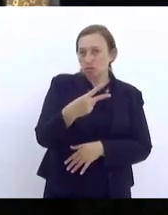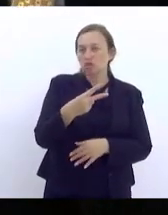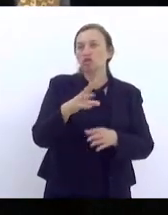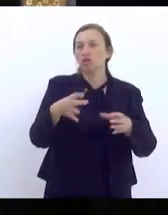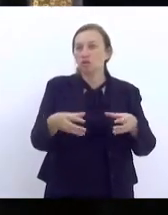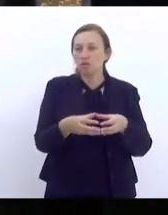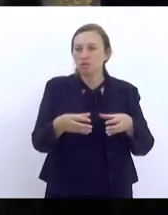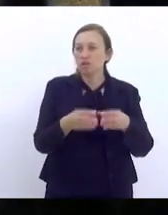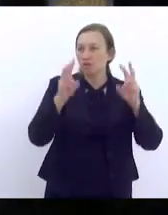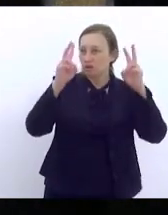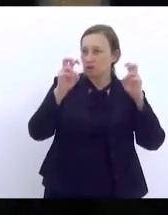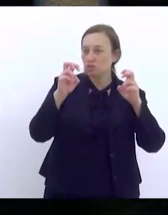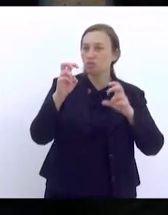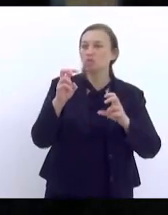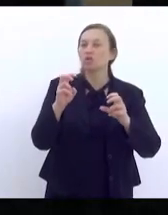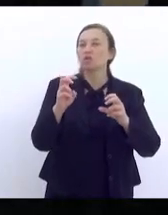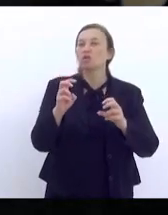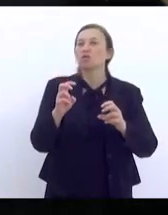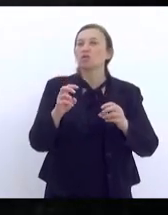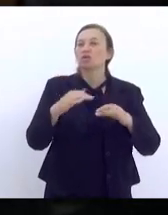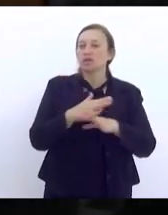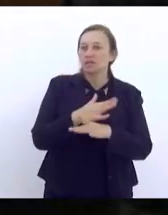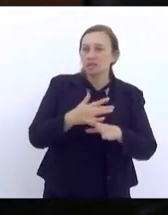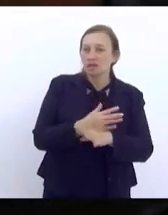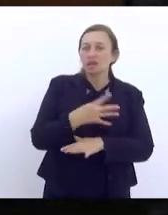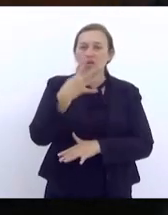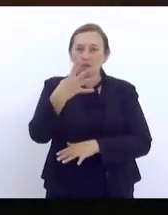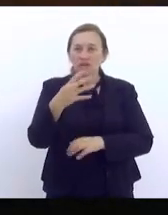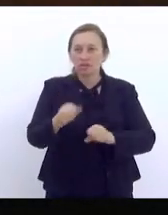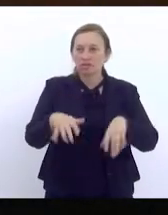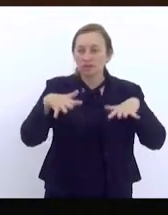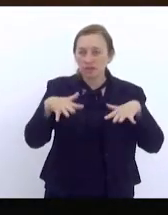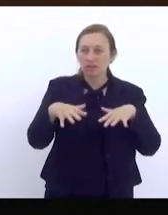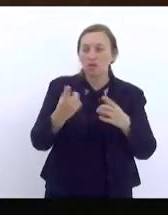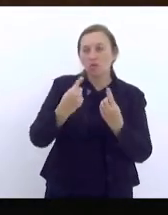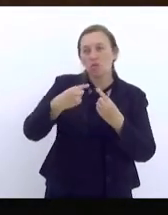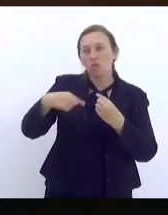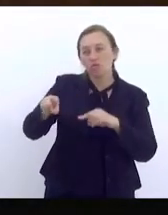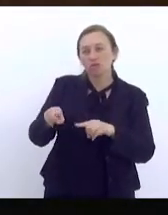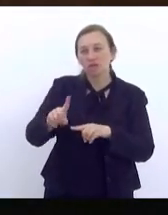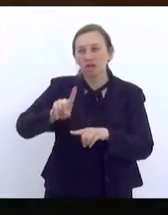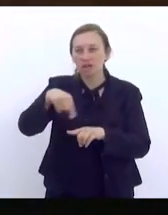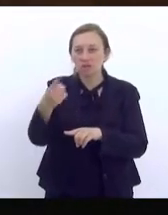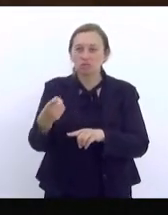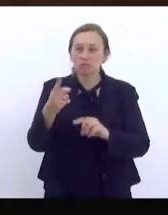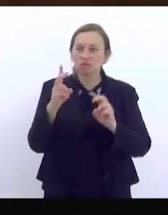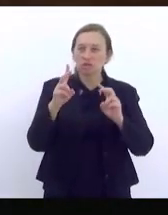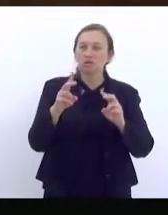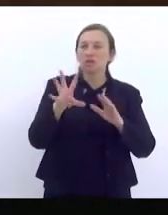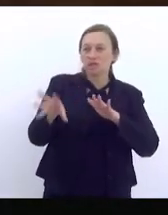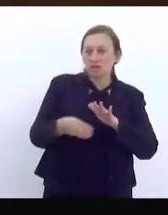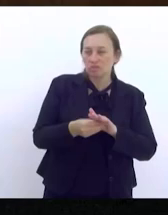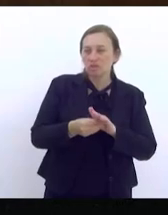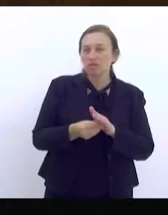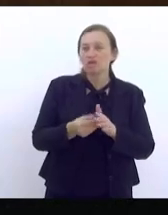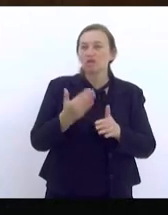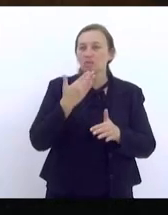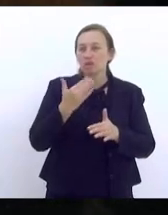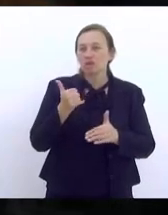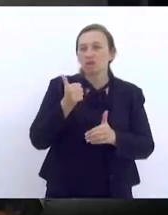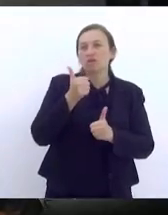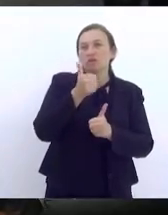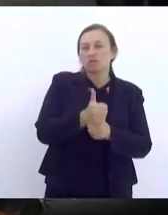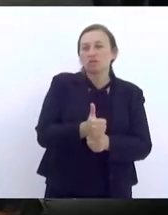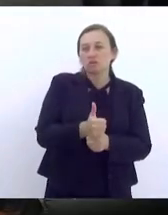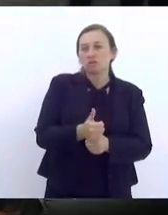de assuntos municipais e número 4 de plenário contrário as demais emendas concluindo por substitutivo